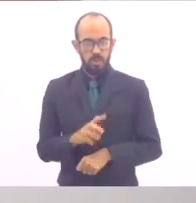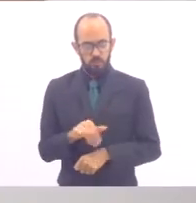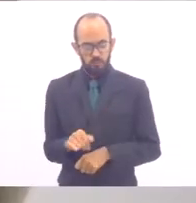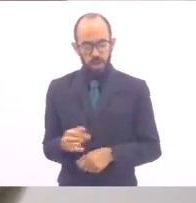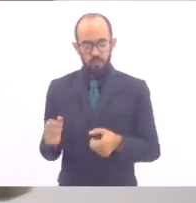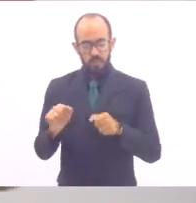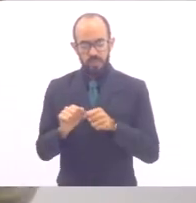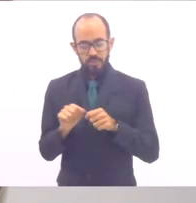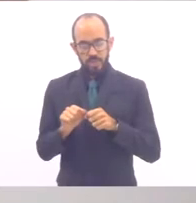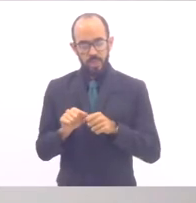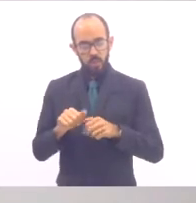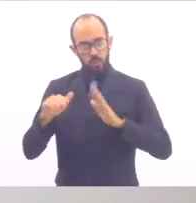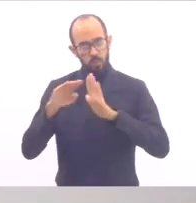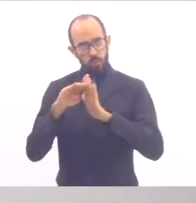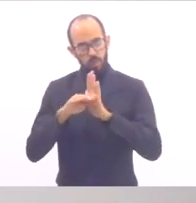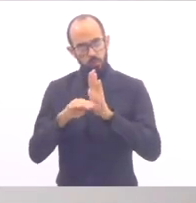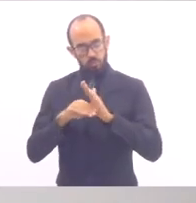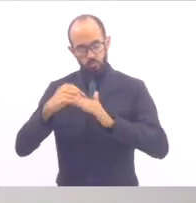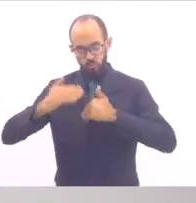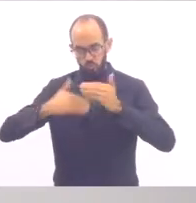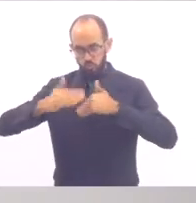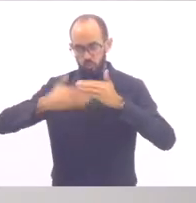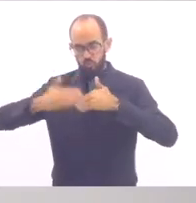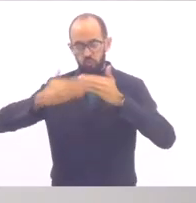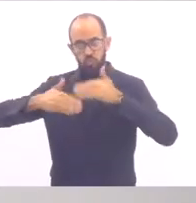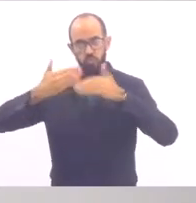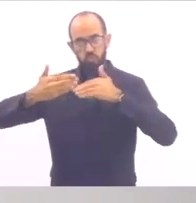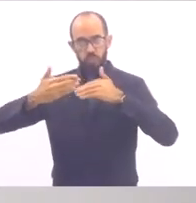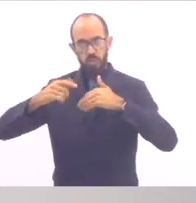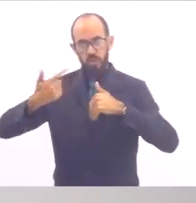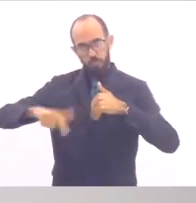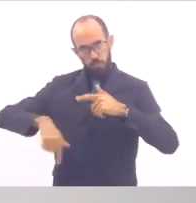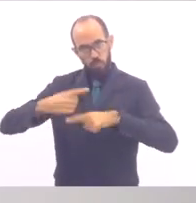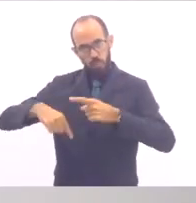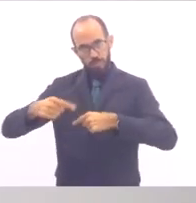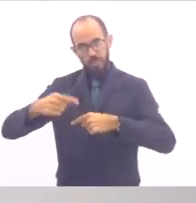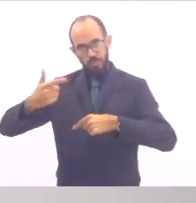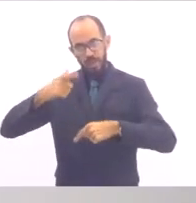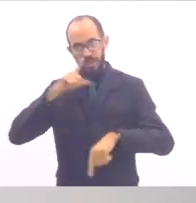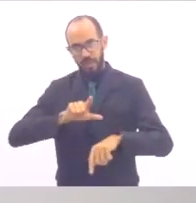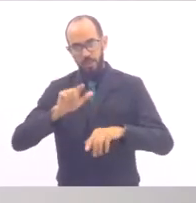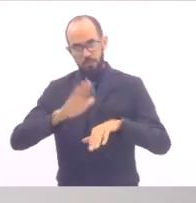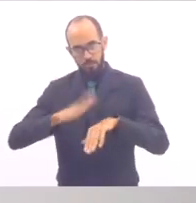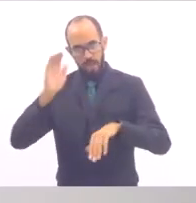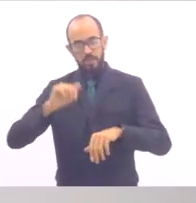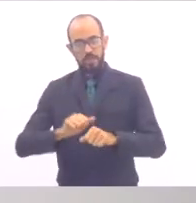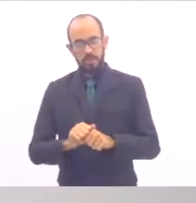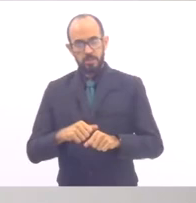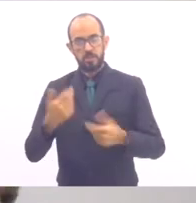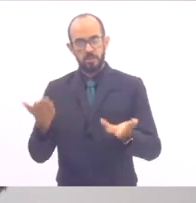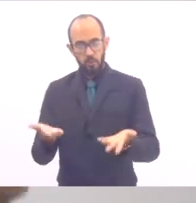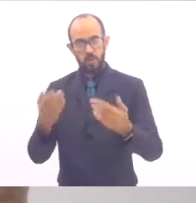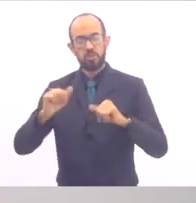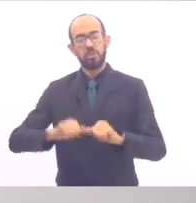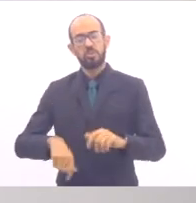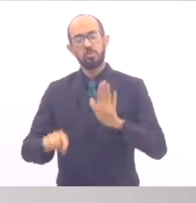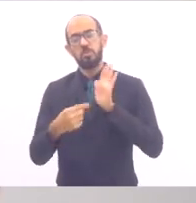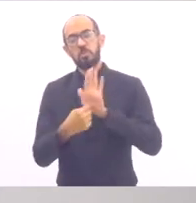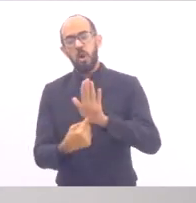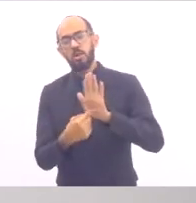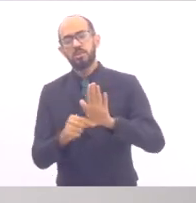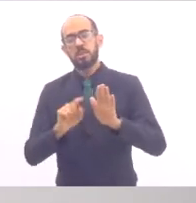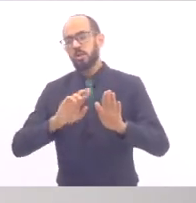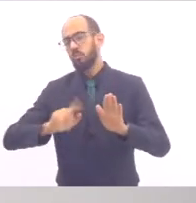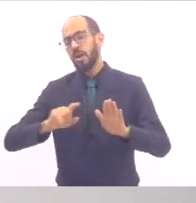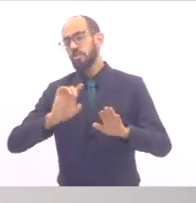retroalimentar o próprio processo e o próximo ano ele vai ganhar mais ainda. Então, a gente tem mostrado, não só na parte